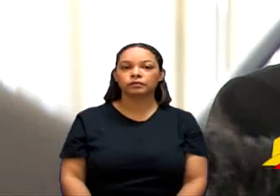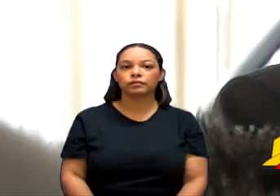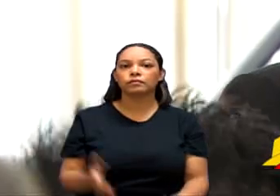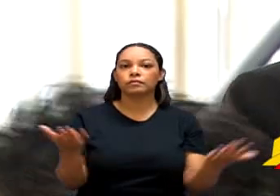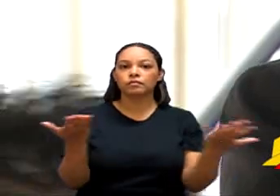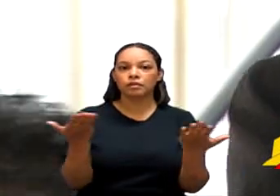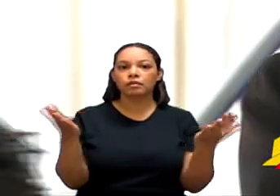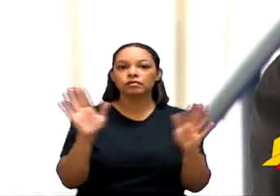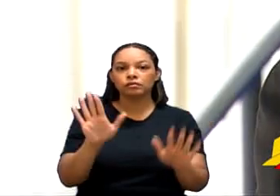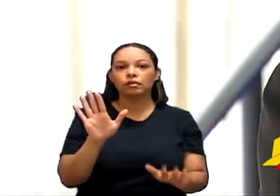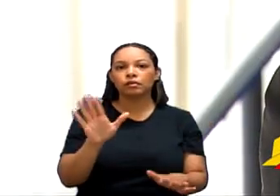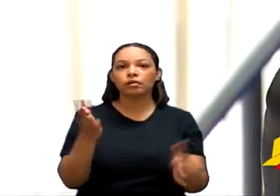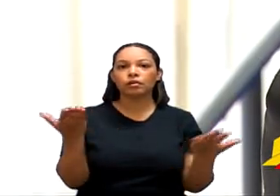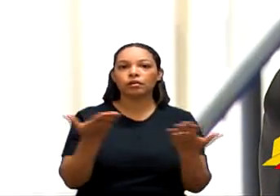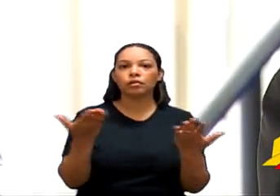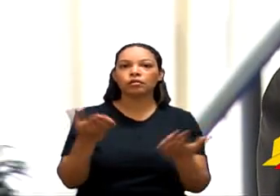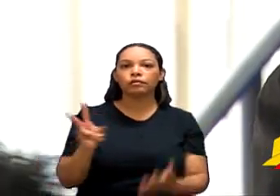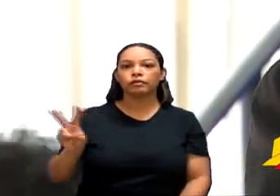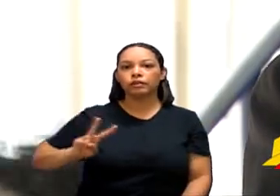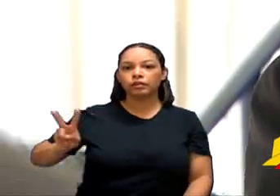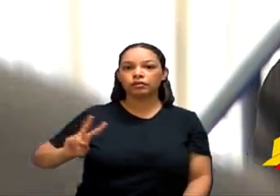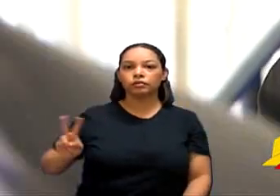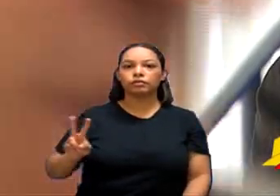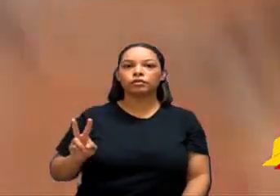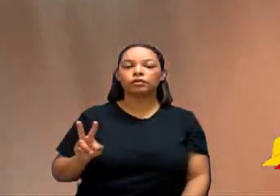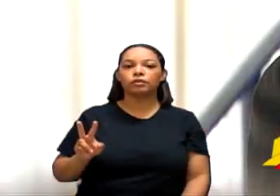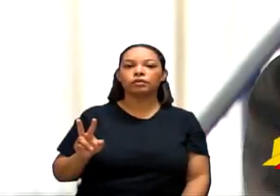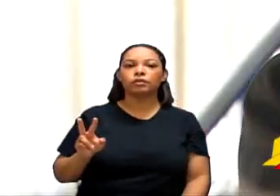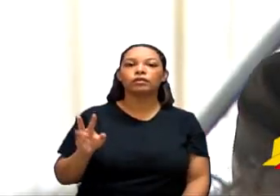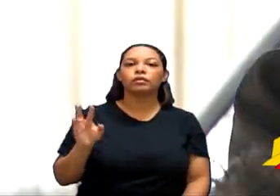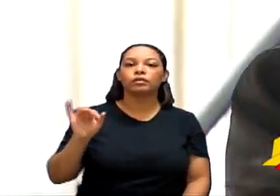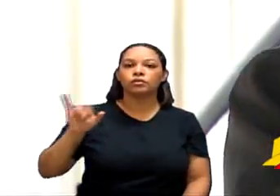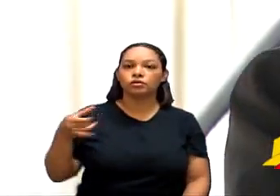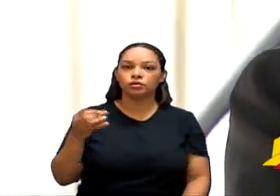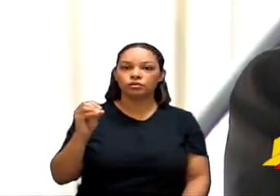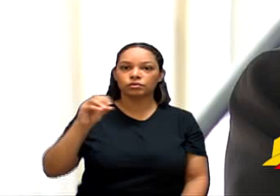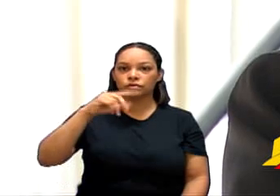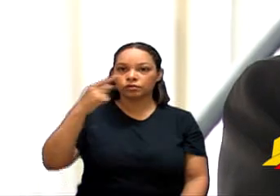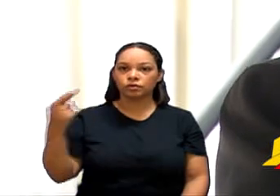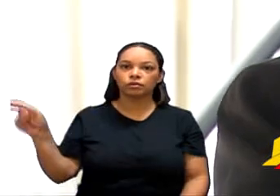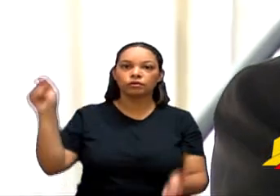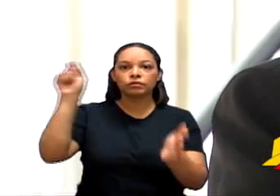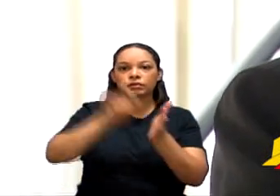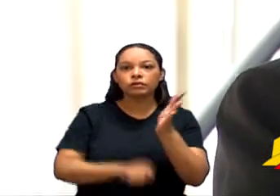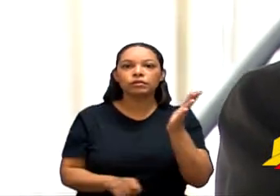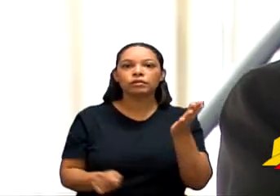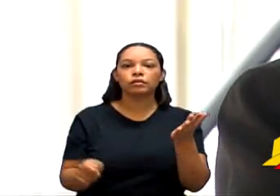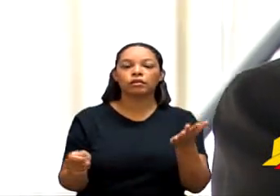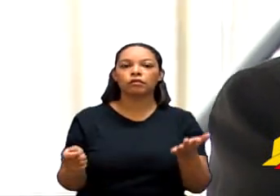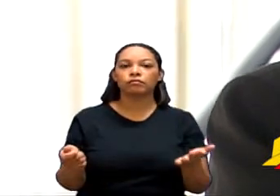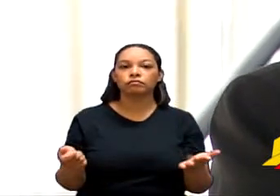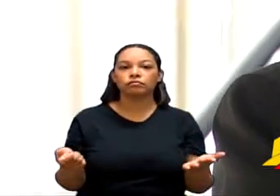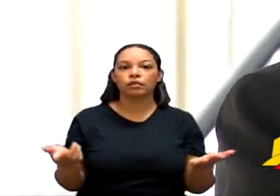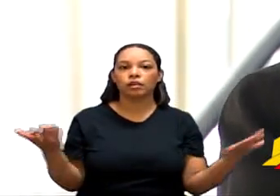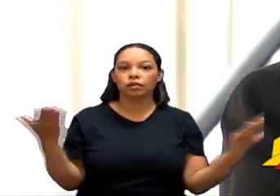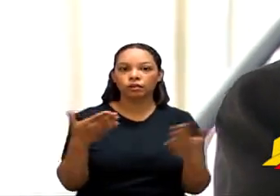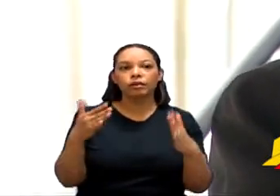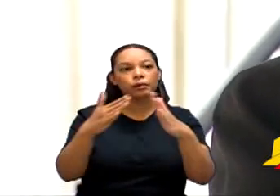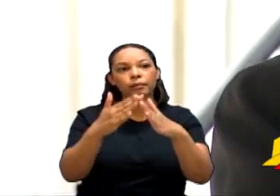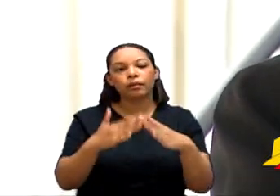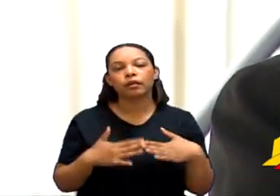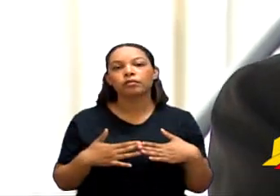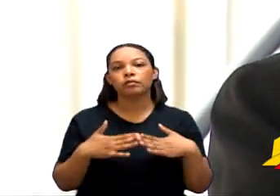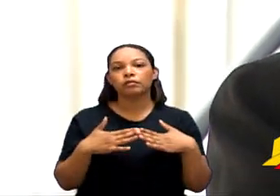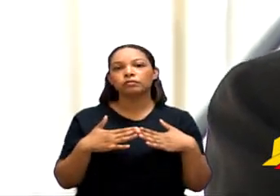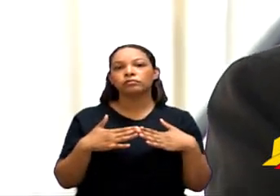em conjunto com o vereador João. Então, eu peço, senhor presidente, aproveitando esse momento, de